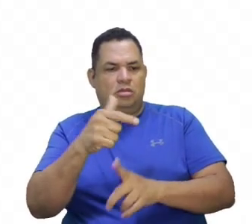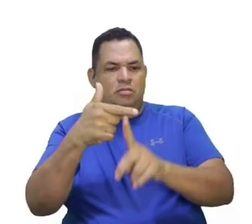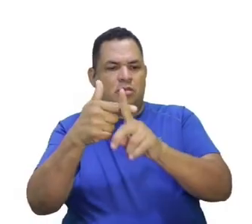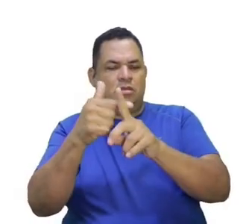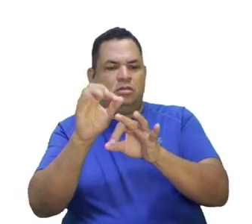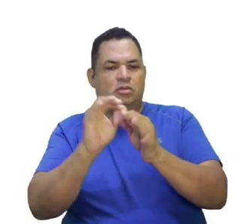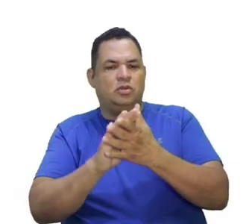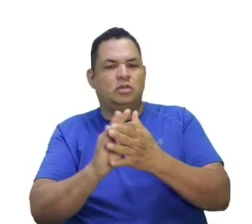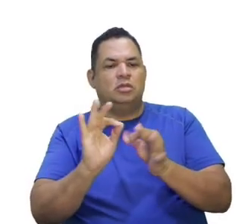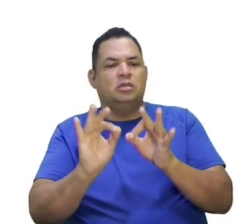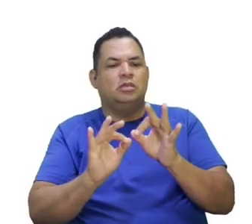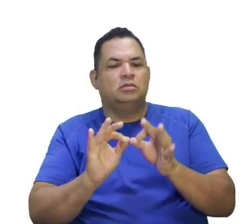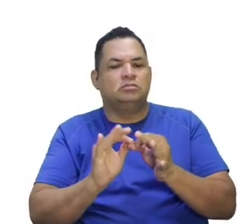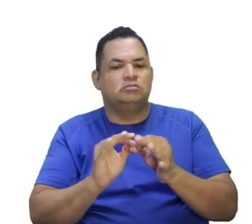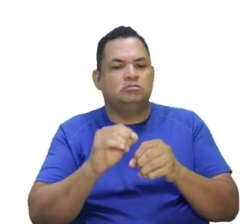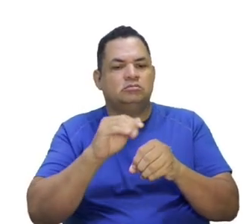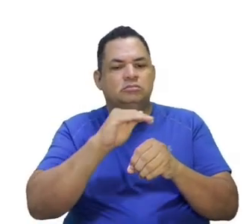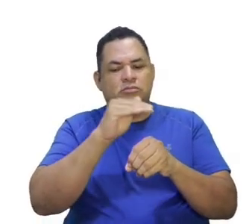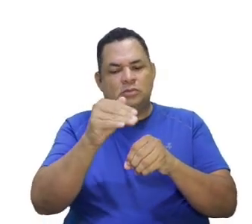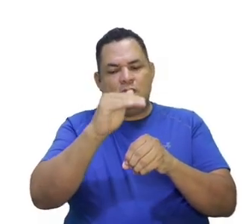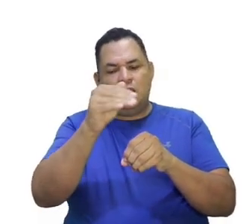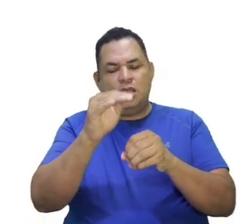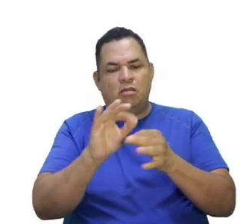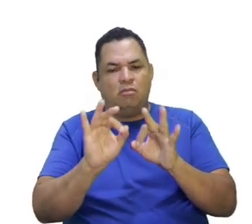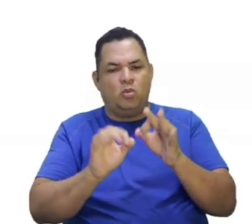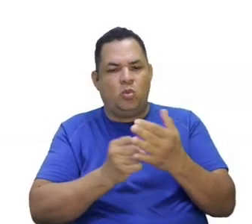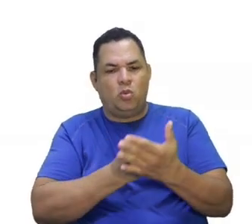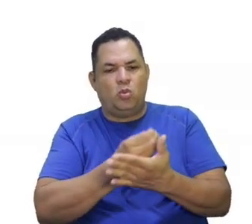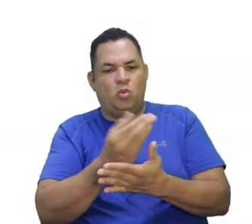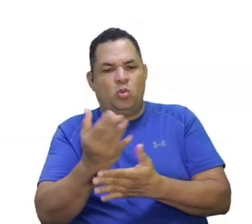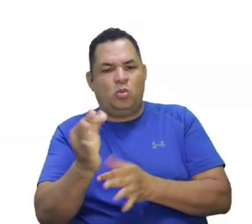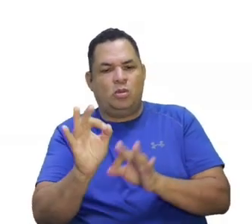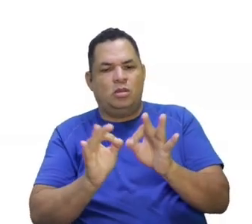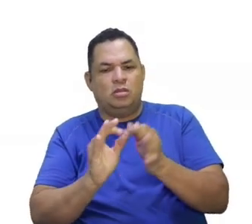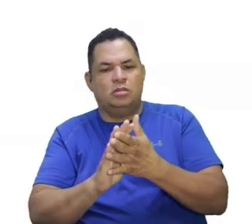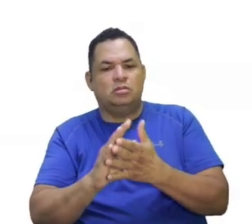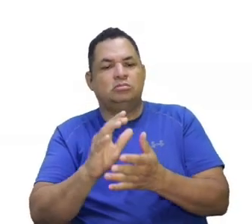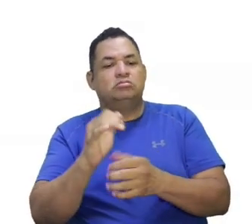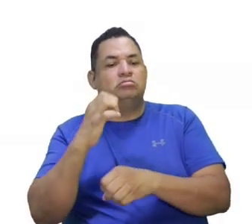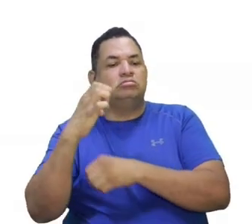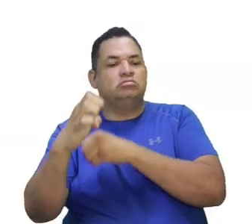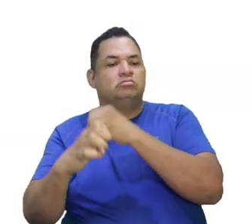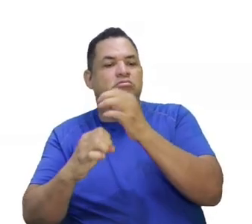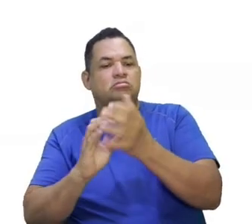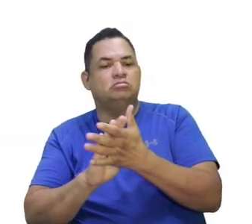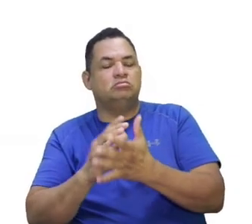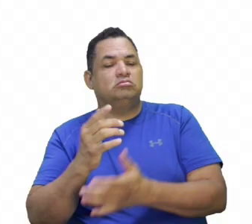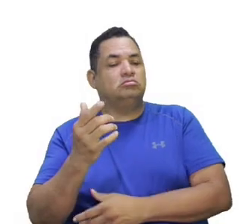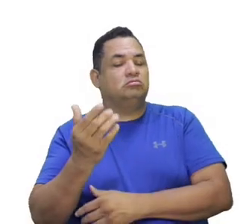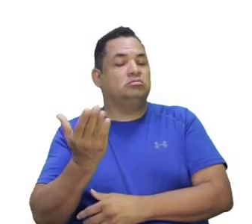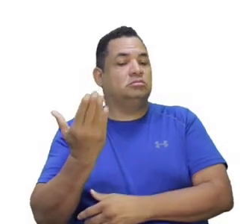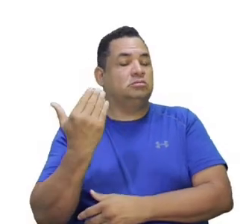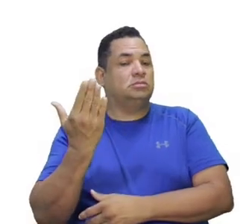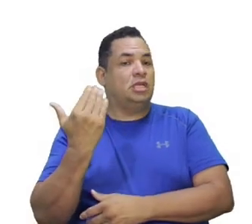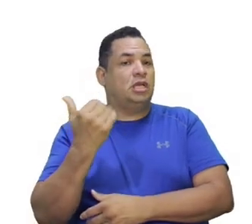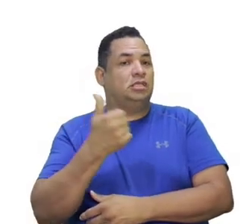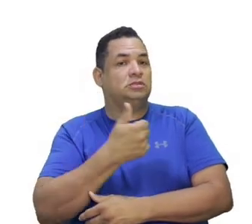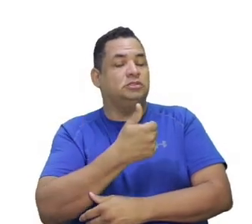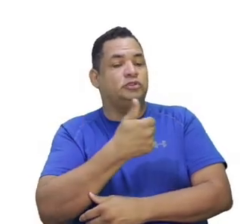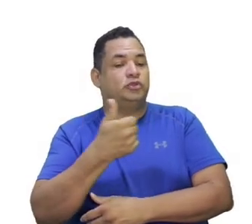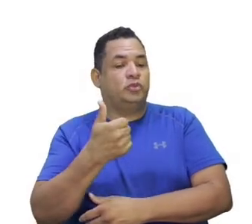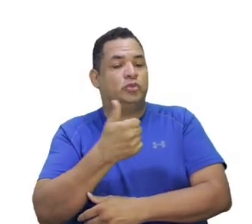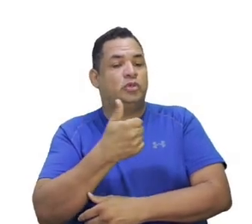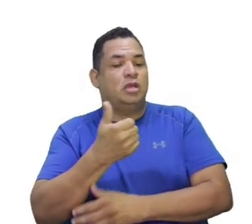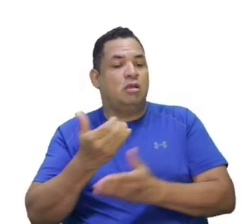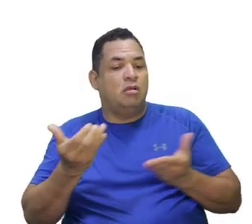justamente distribuir de acordo com a quantidade de elétrons que ele tem agora. Ele tinha 11 elétrons e agora